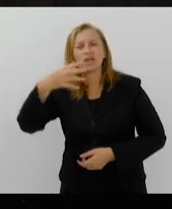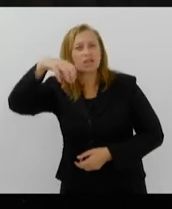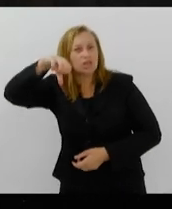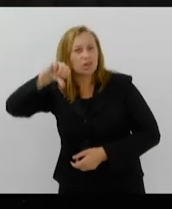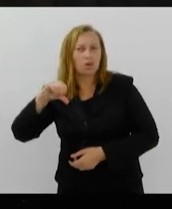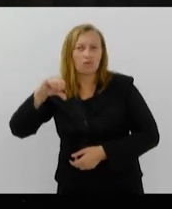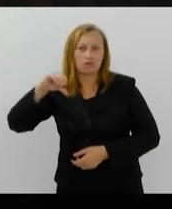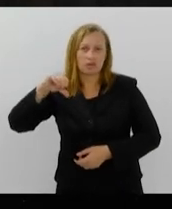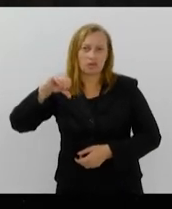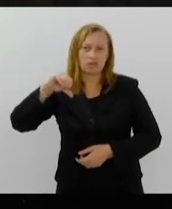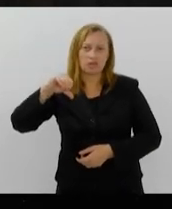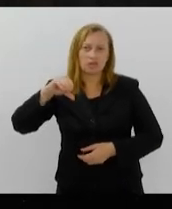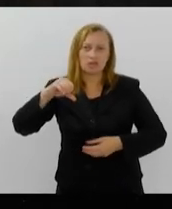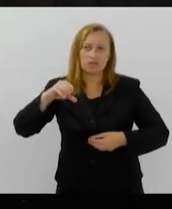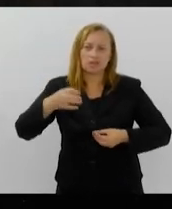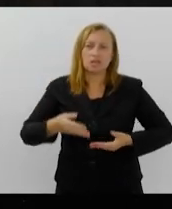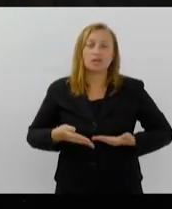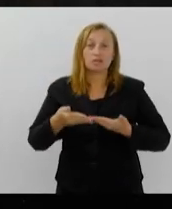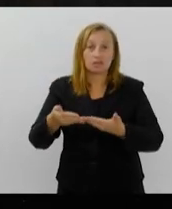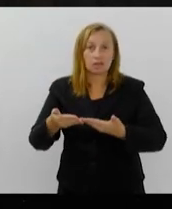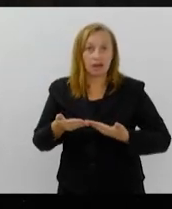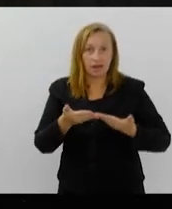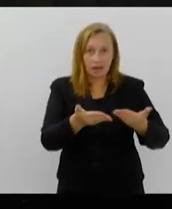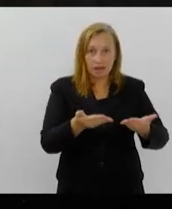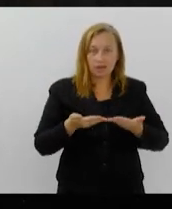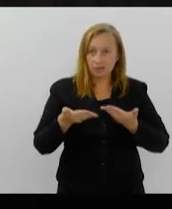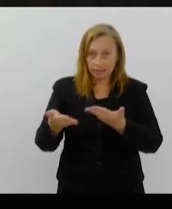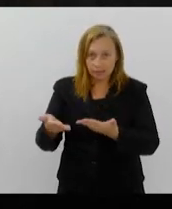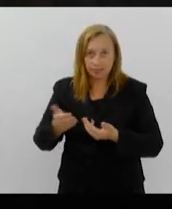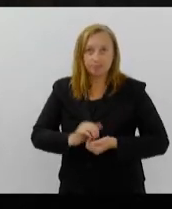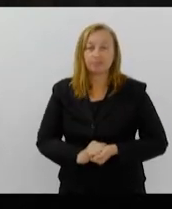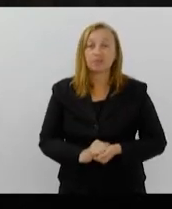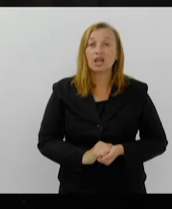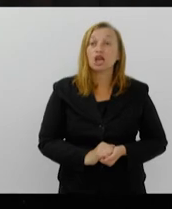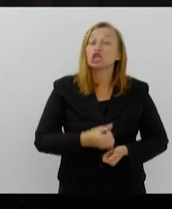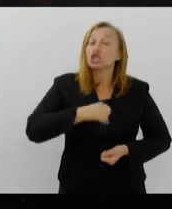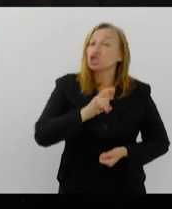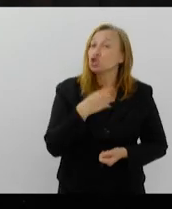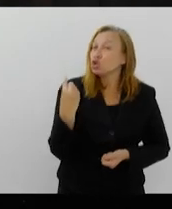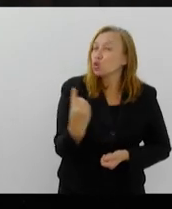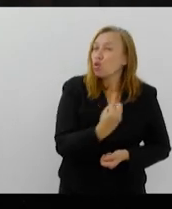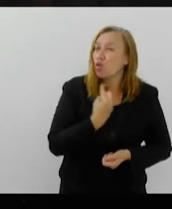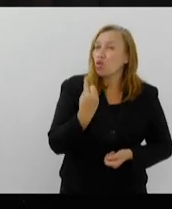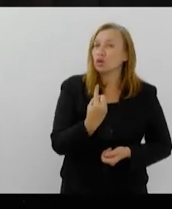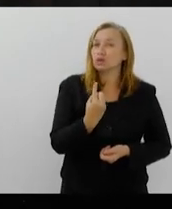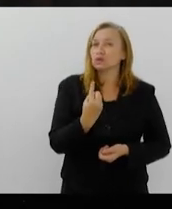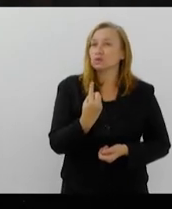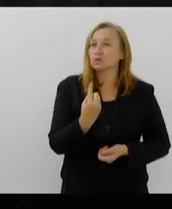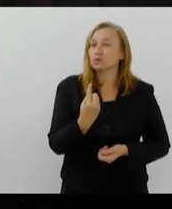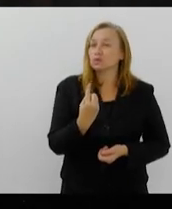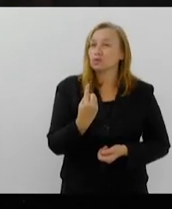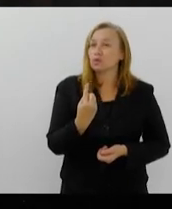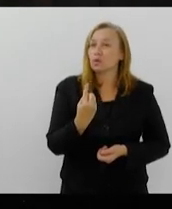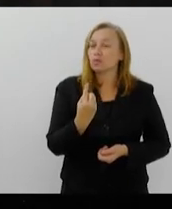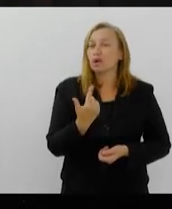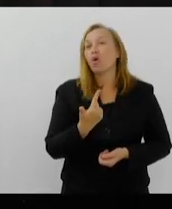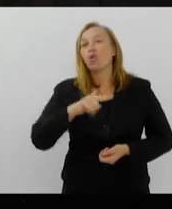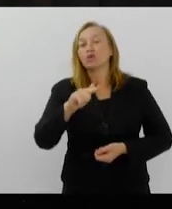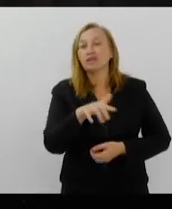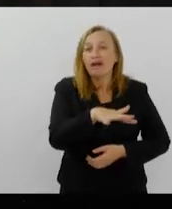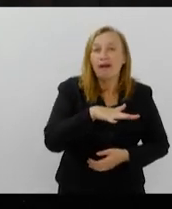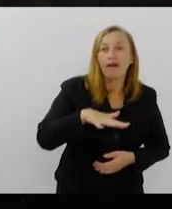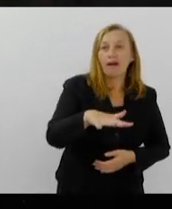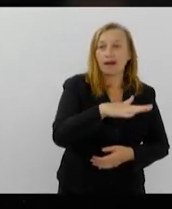249 entregas. E se nós formos para a região